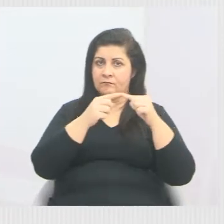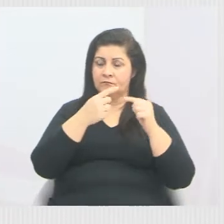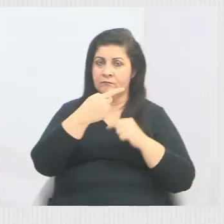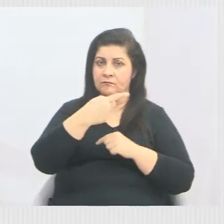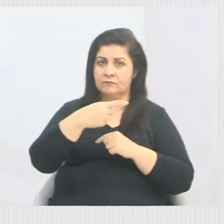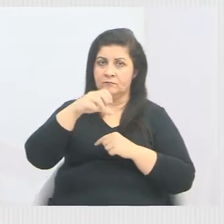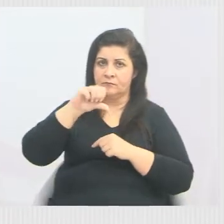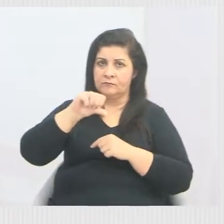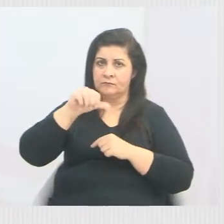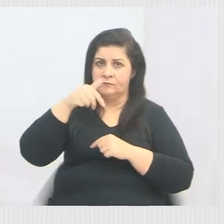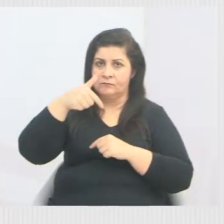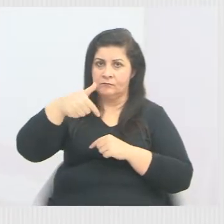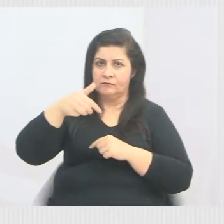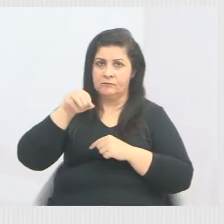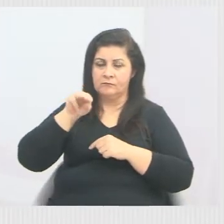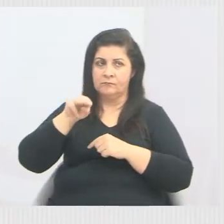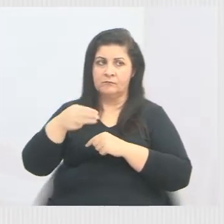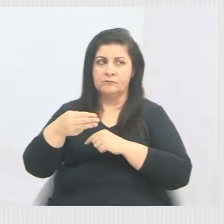de